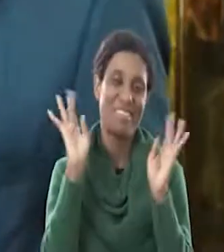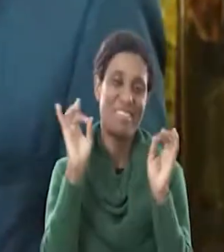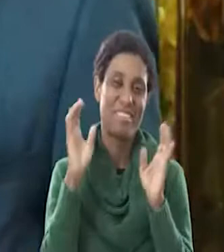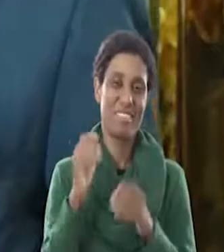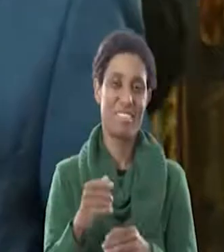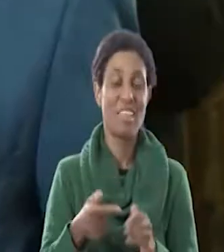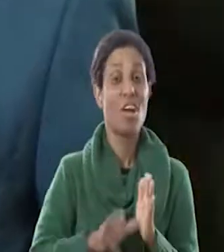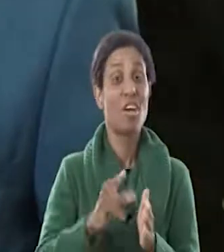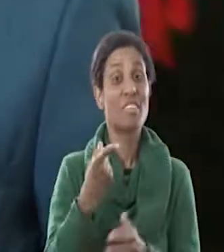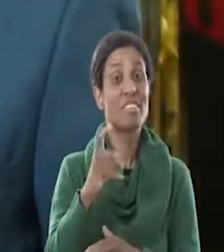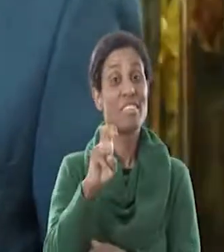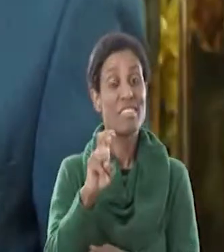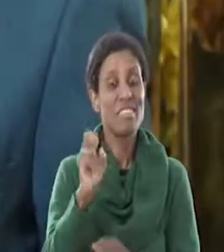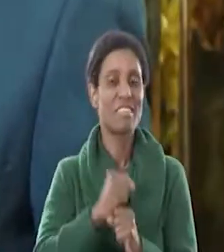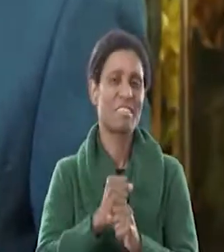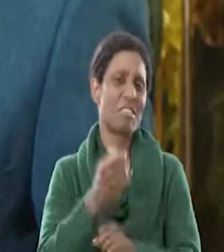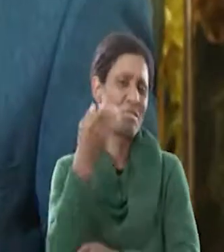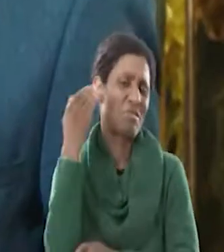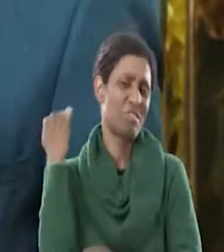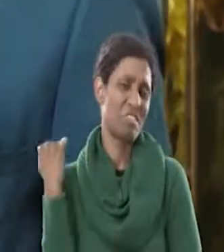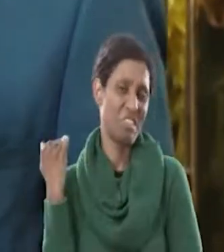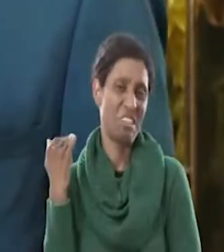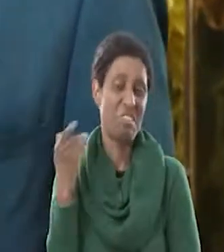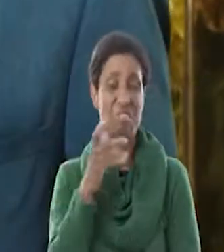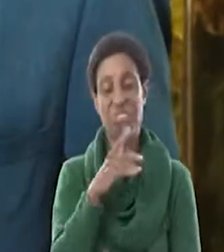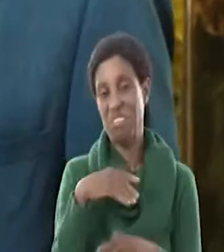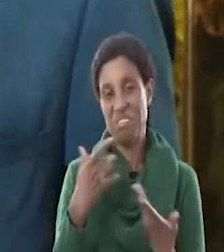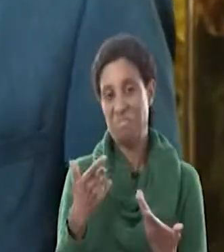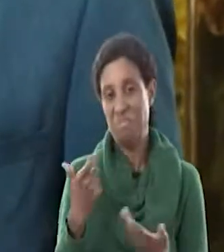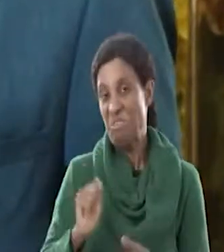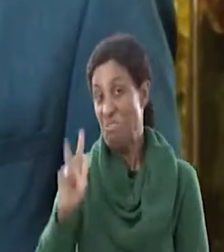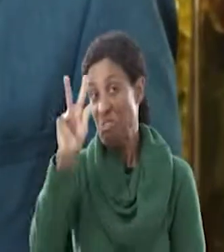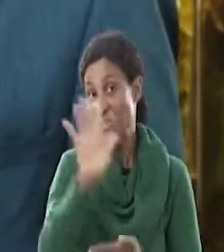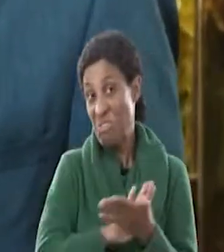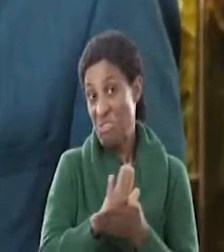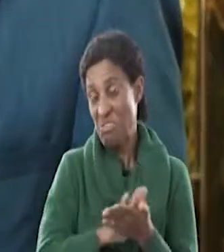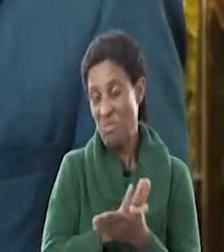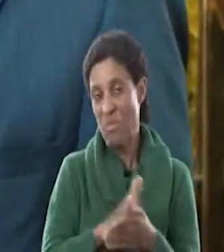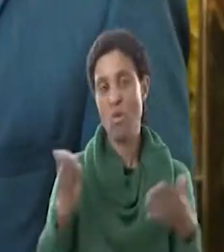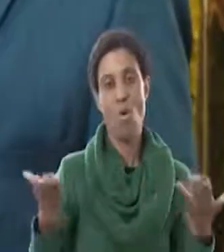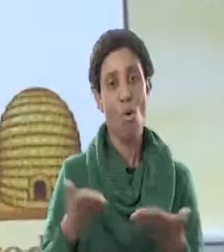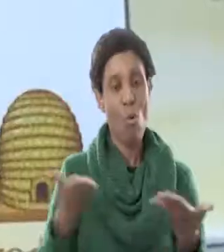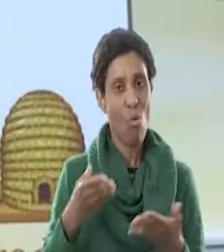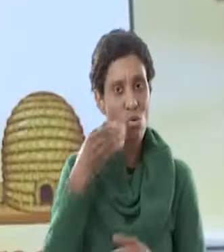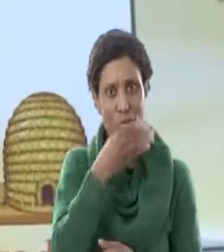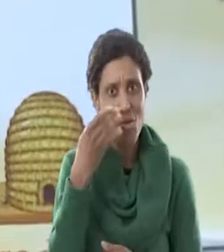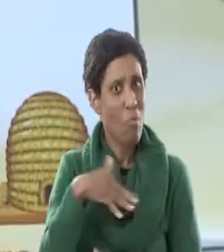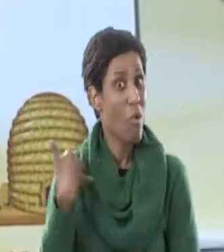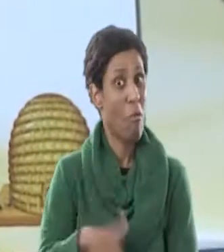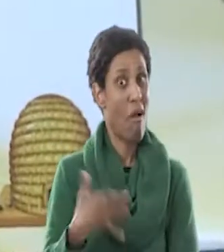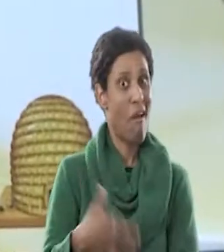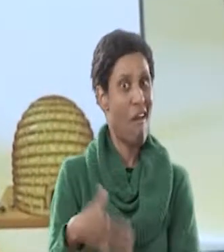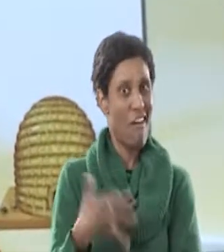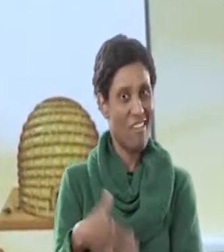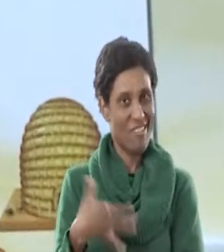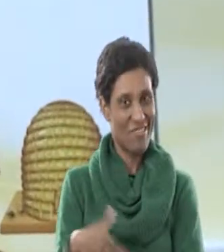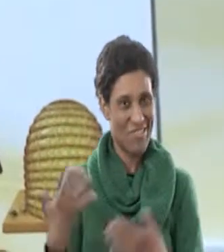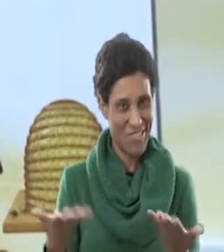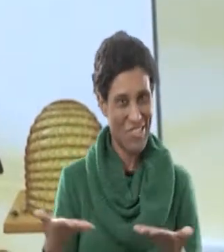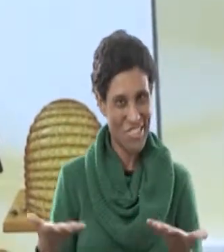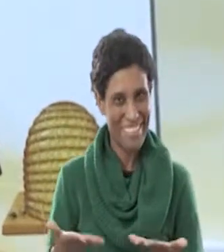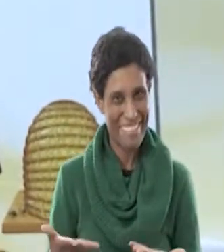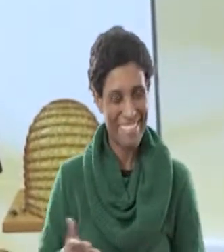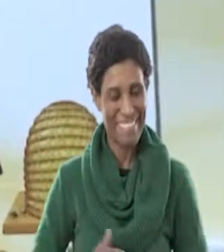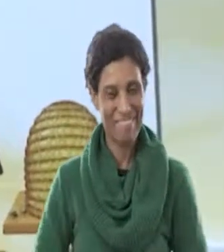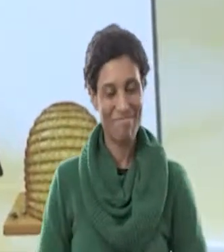que até 15 anos atrás não valia nada, porque o sabor dele não é um grande sabor. Hoje em dia o mel mais caro para exportação é